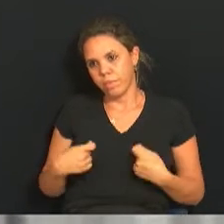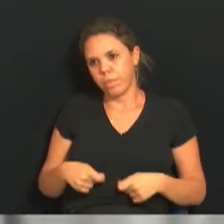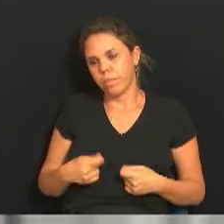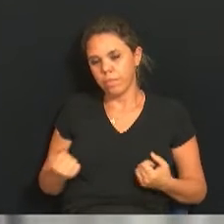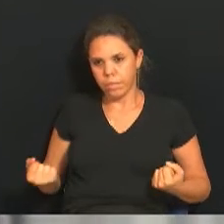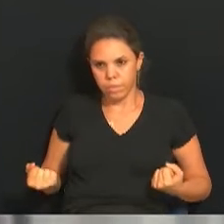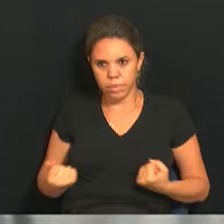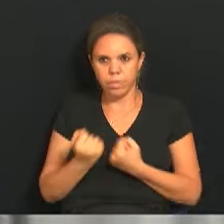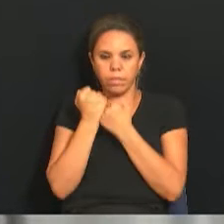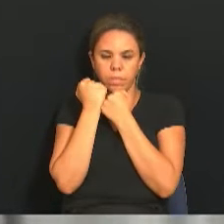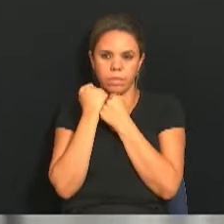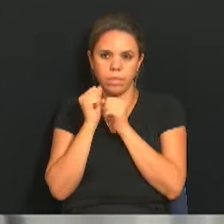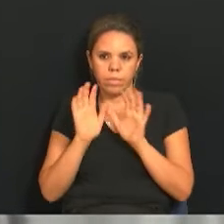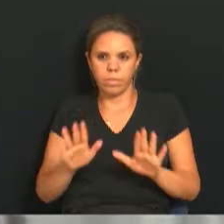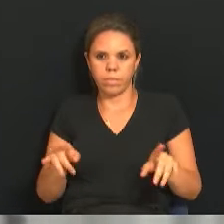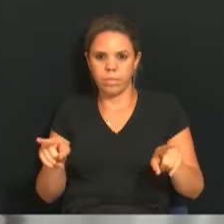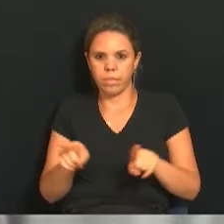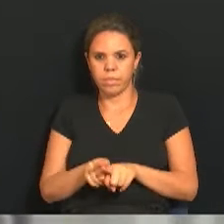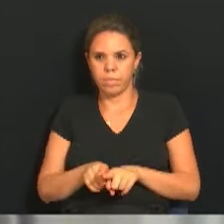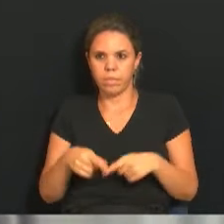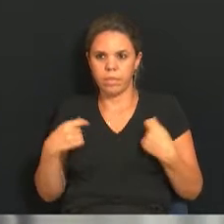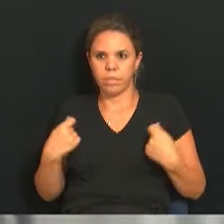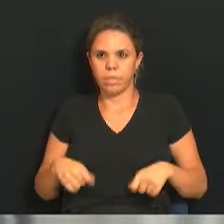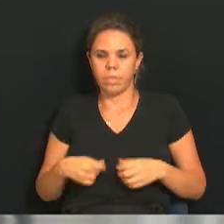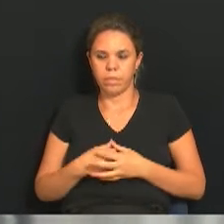mas também precisamos